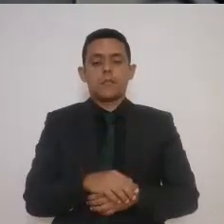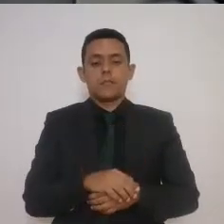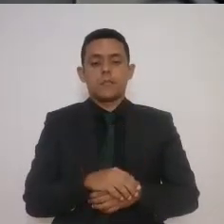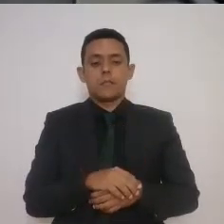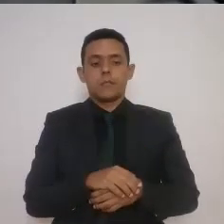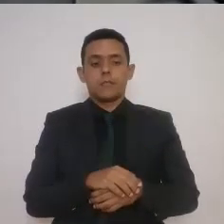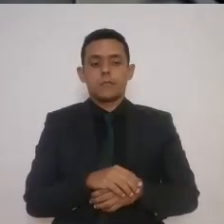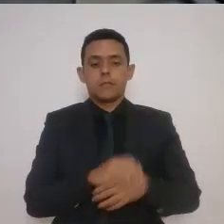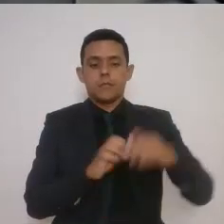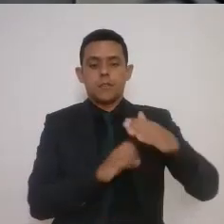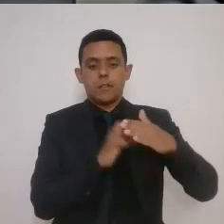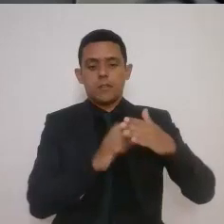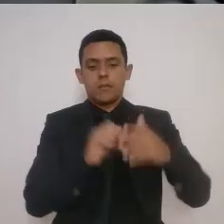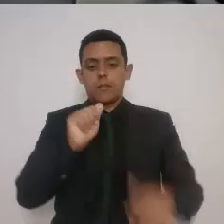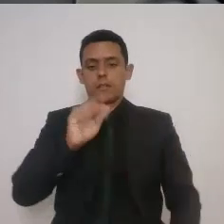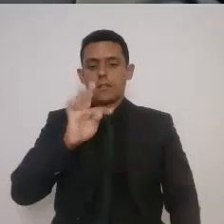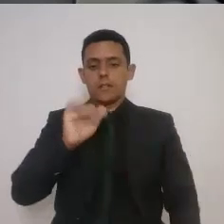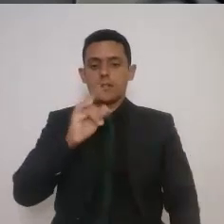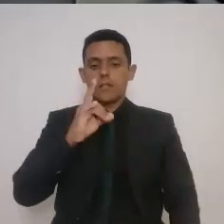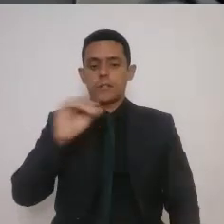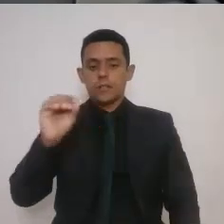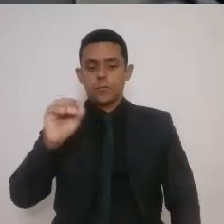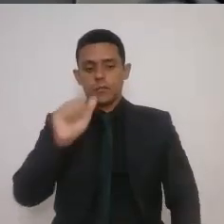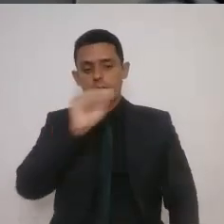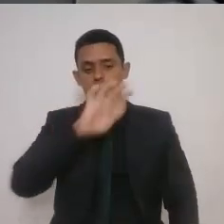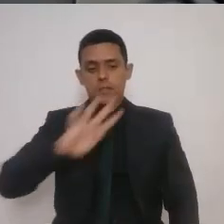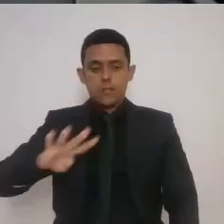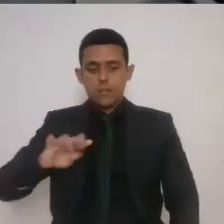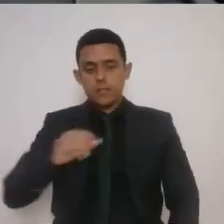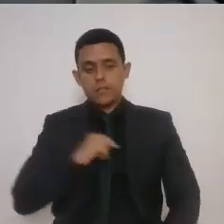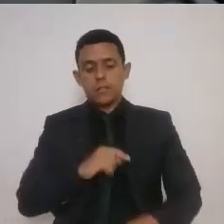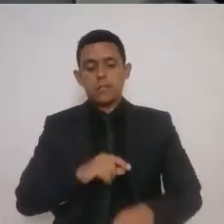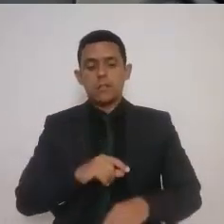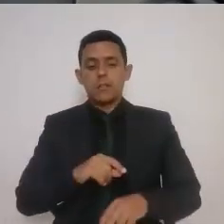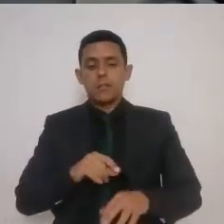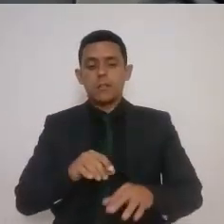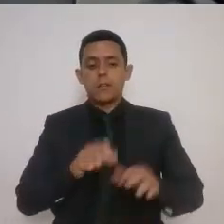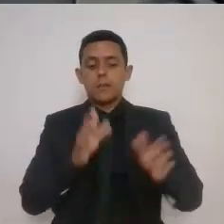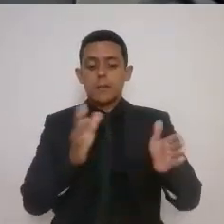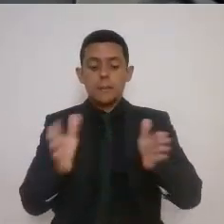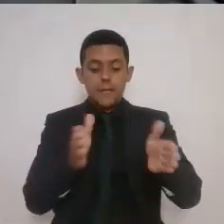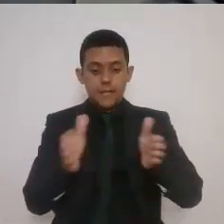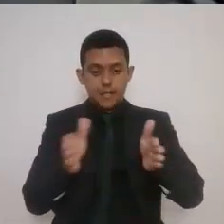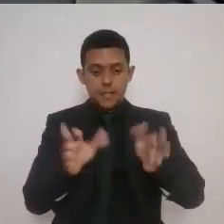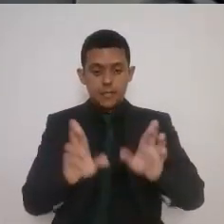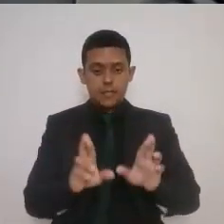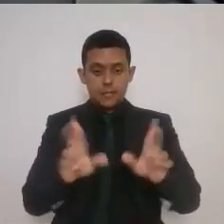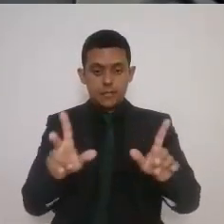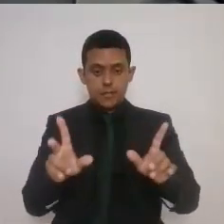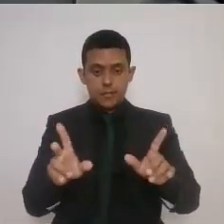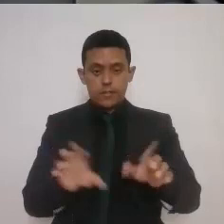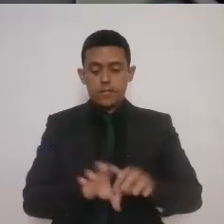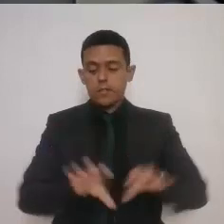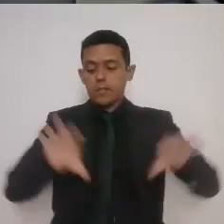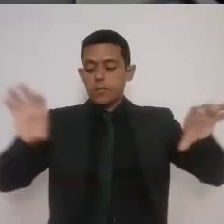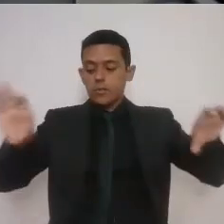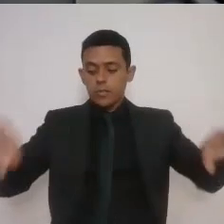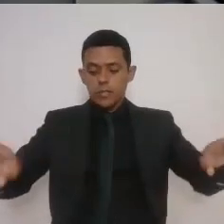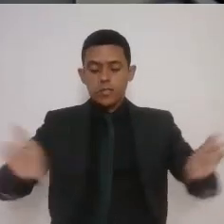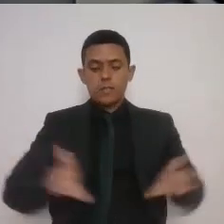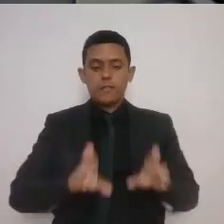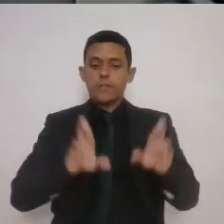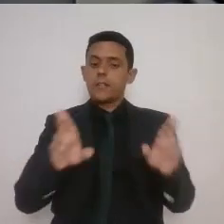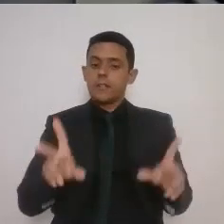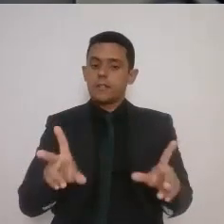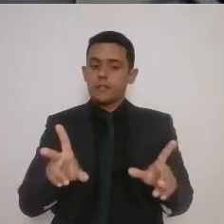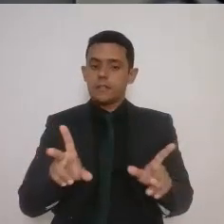apurados nas respectivas ações penais ocorreram em períodos distintos. 1. Em filiais distintas. 2.